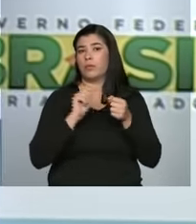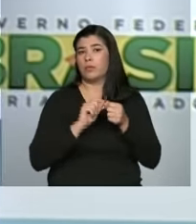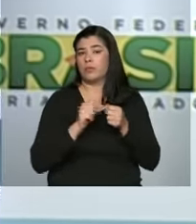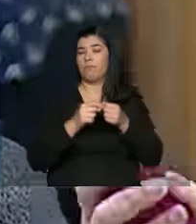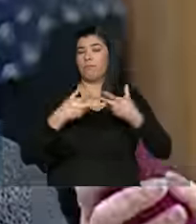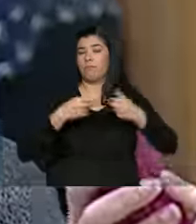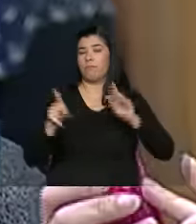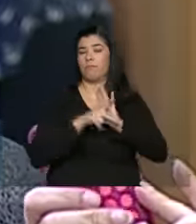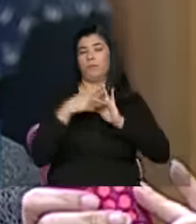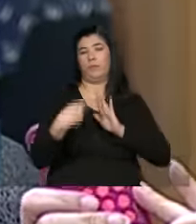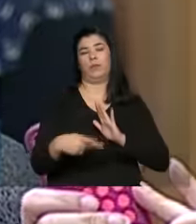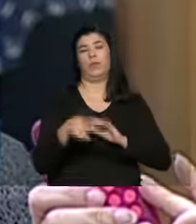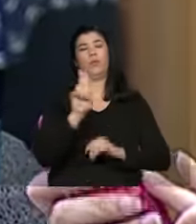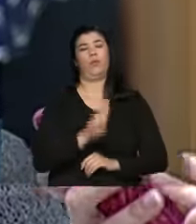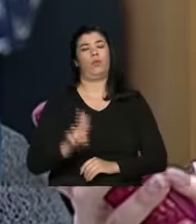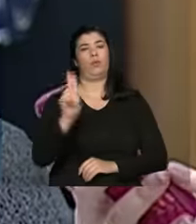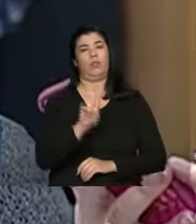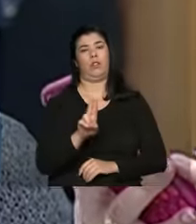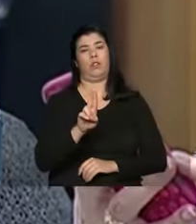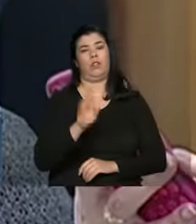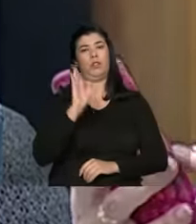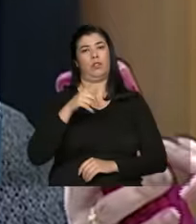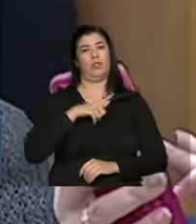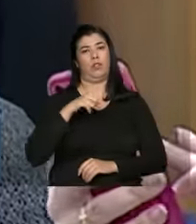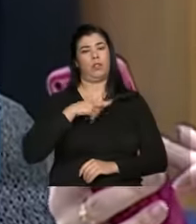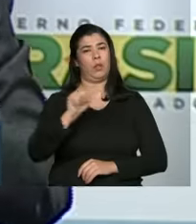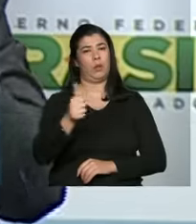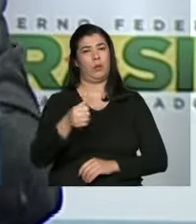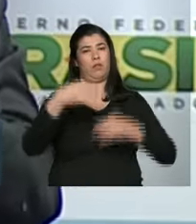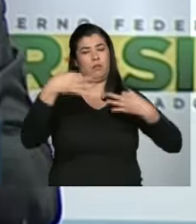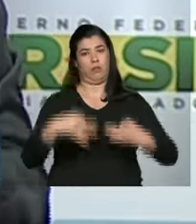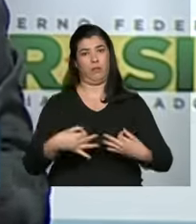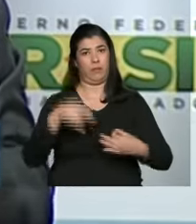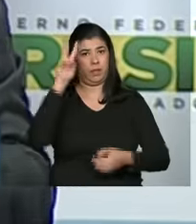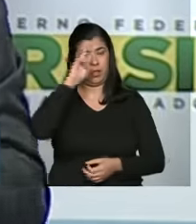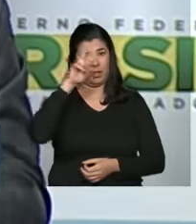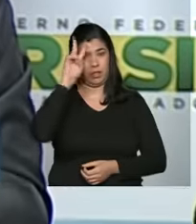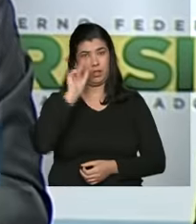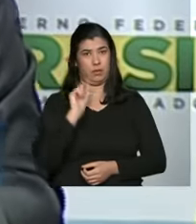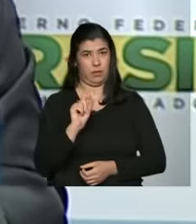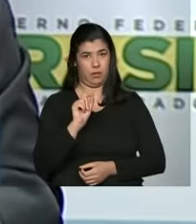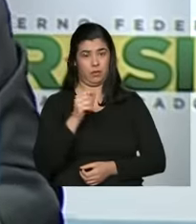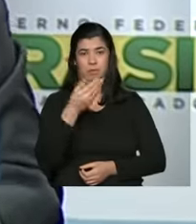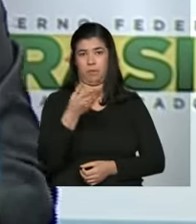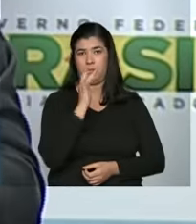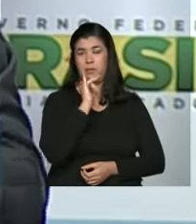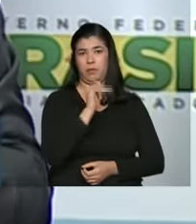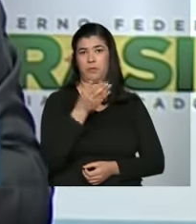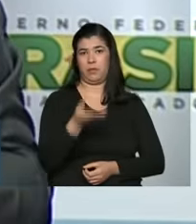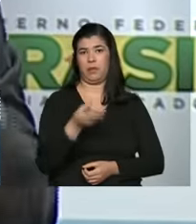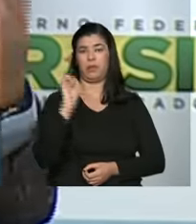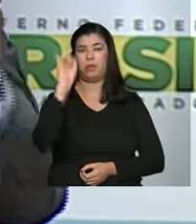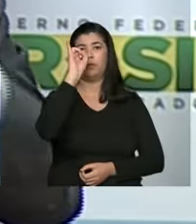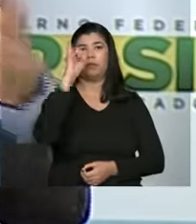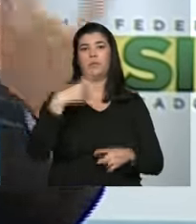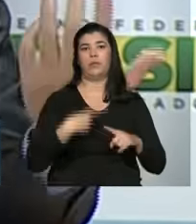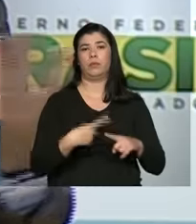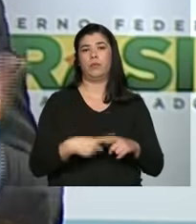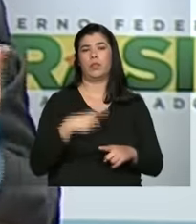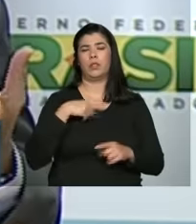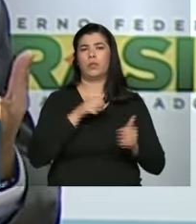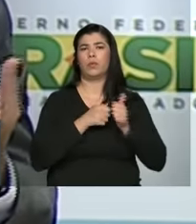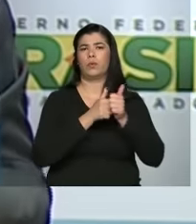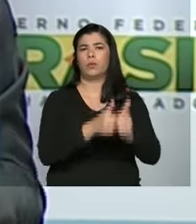de urgência que são aquelas que estão mais bem qualificadas agora eu quero lembrar Letícia isso é é muito importante vocês têm